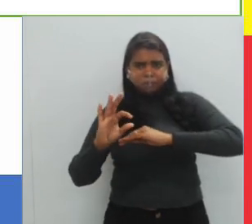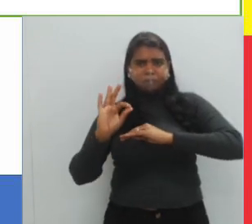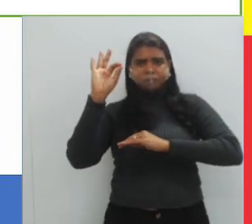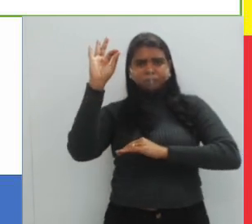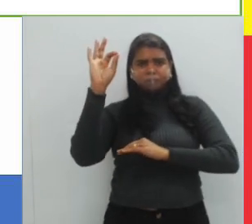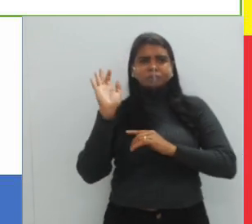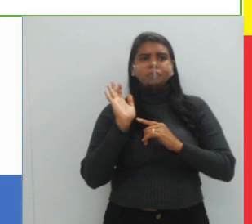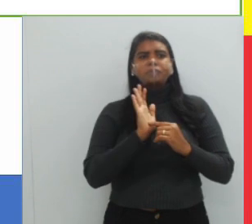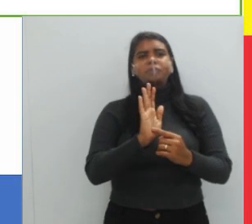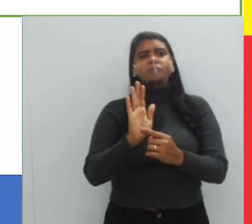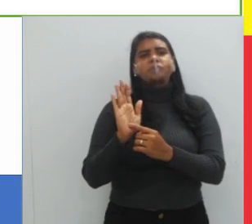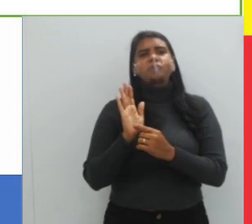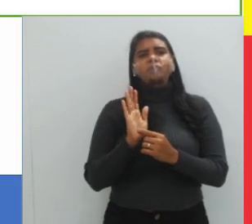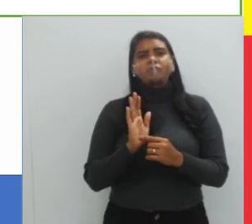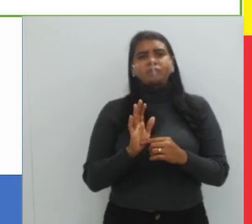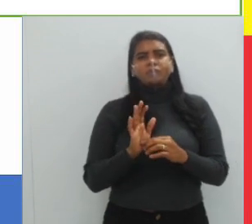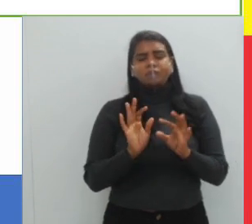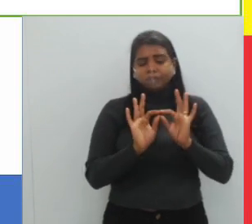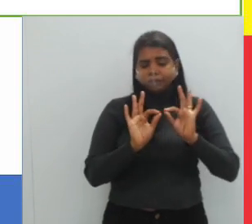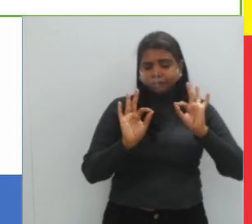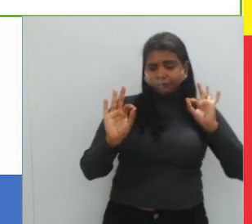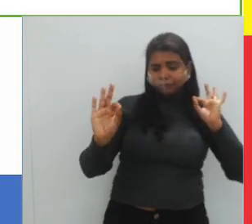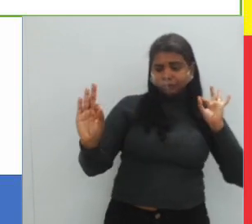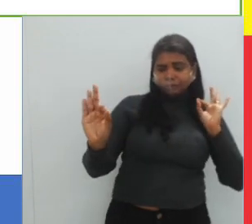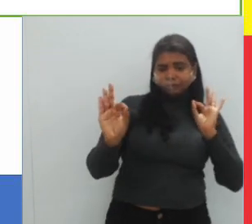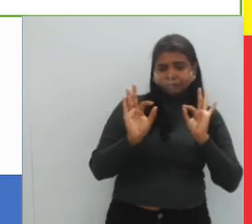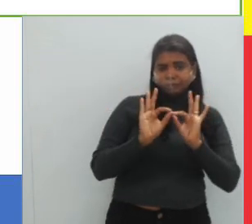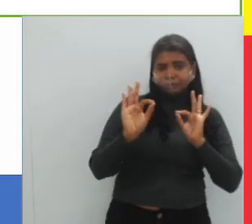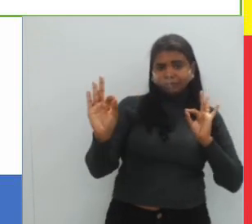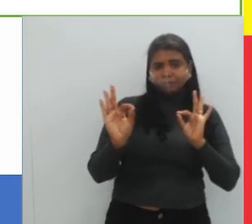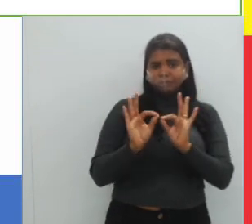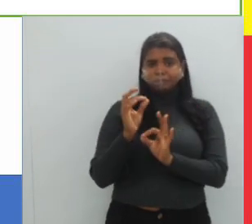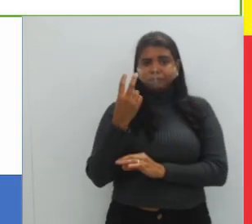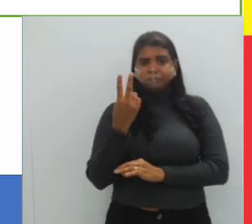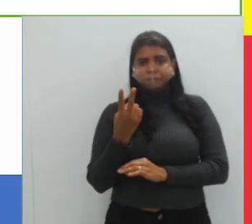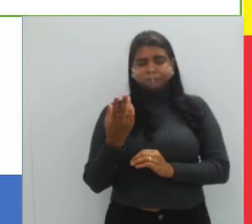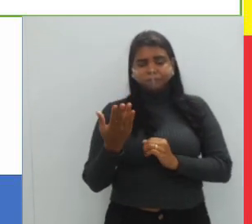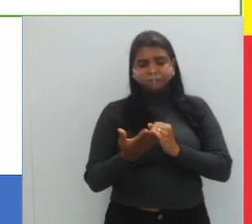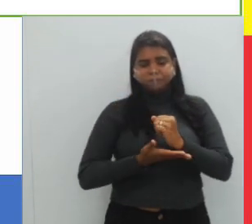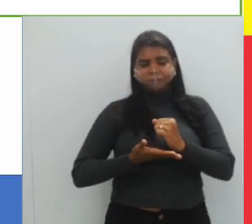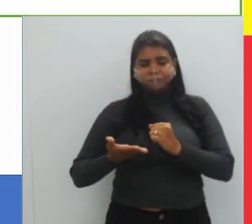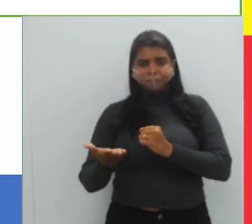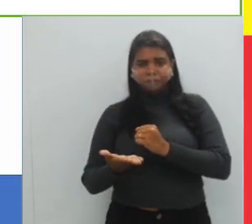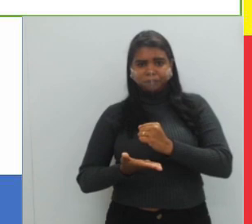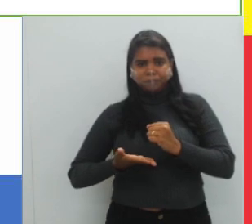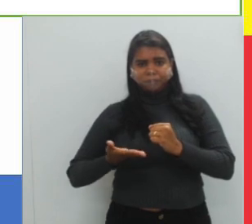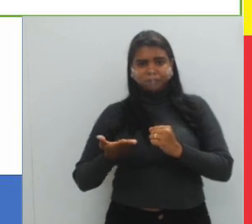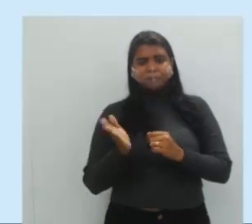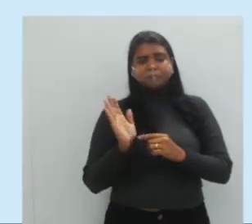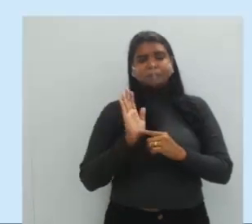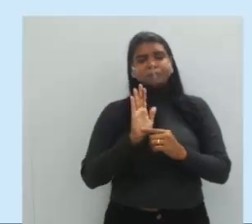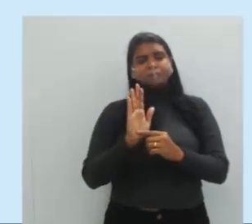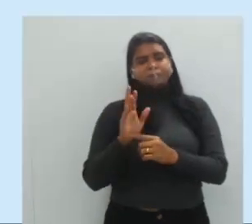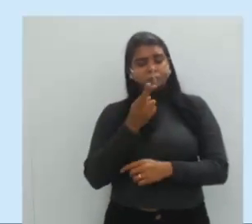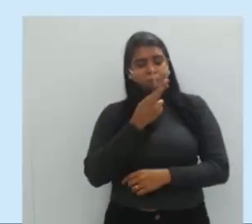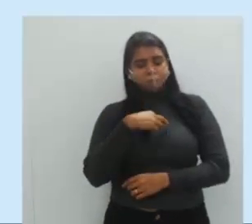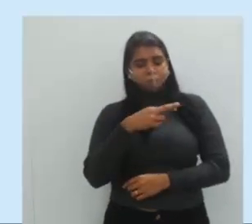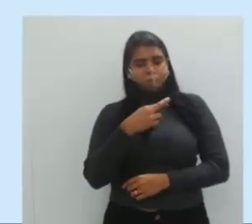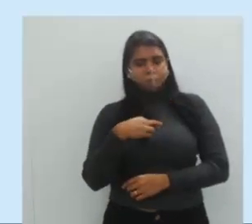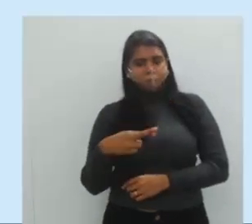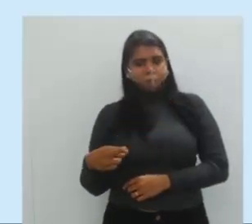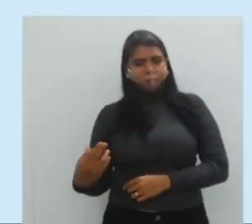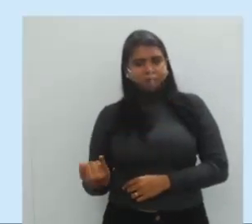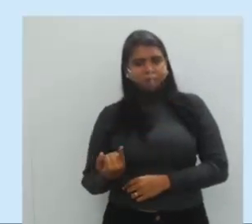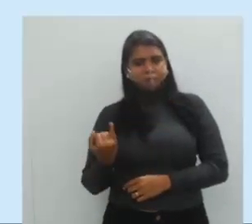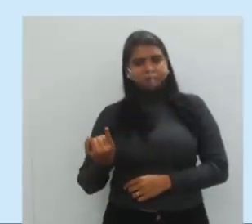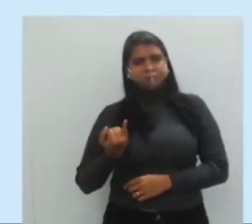horizontal no topo, geralmente mais largo que a distância entre as 2 bases. Lembrar que é um símbolo